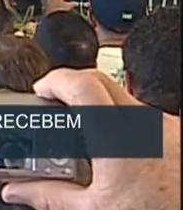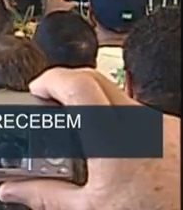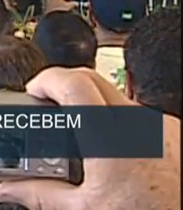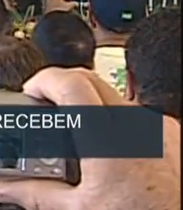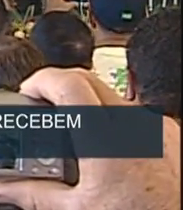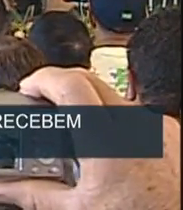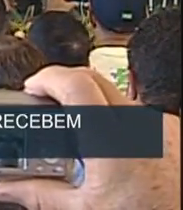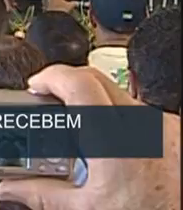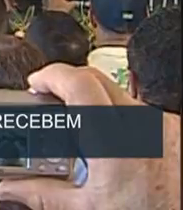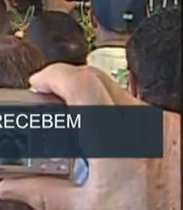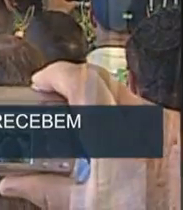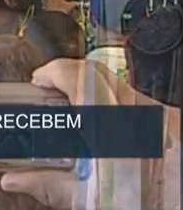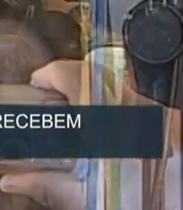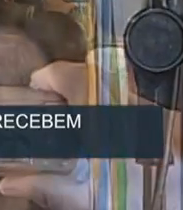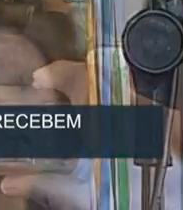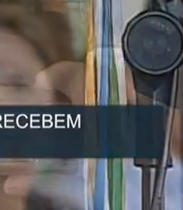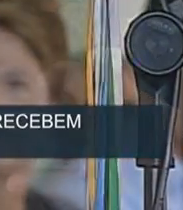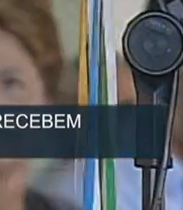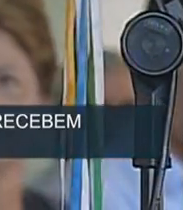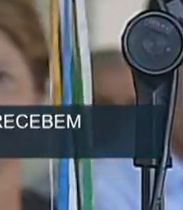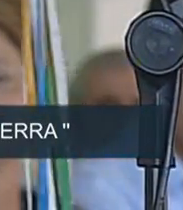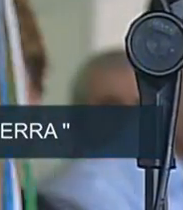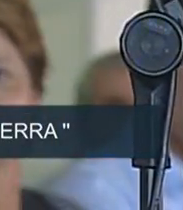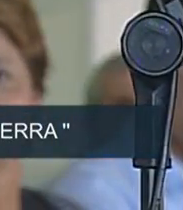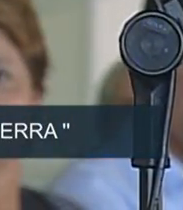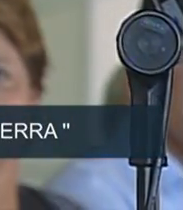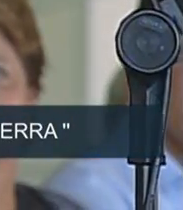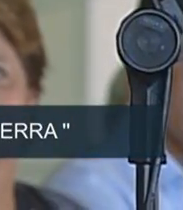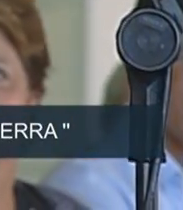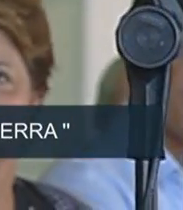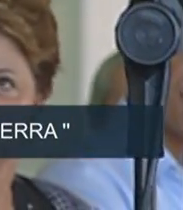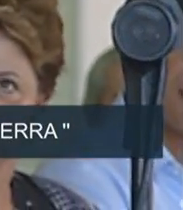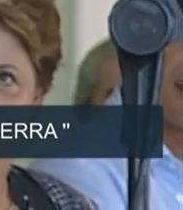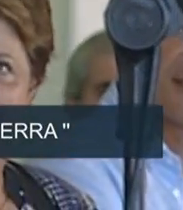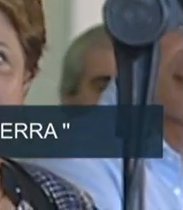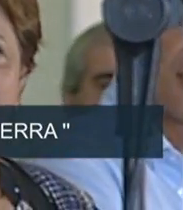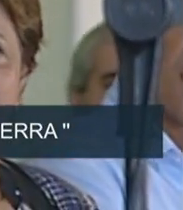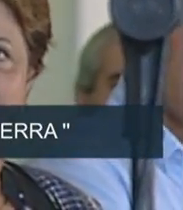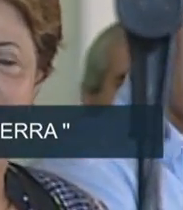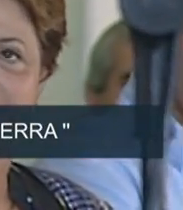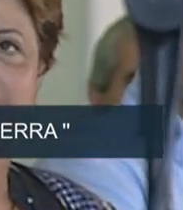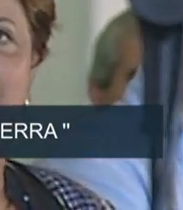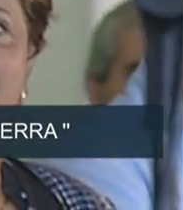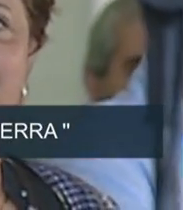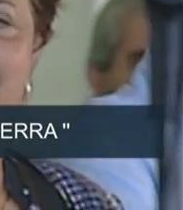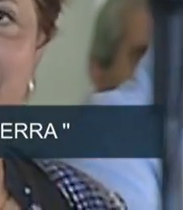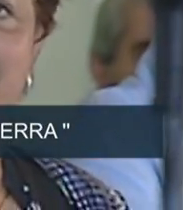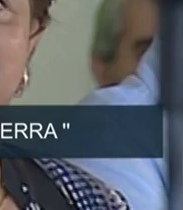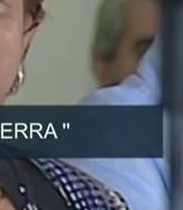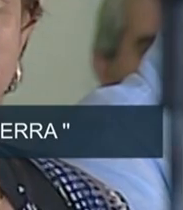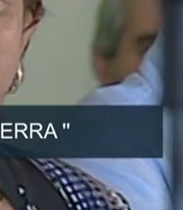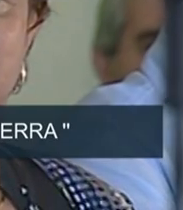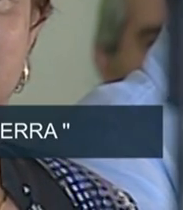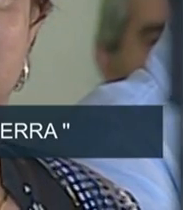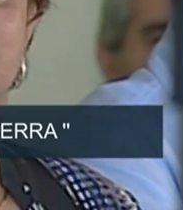Ando devagar porque já tive pressa e levo esse sorriso porque já